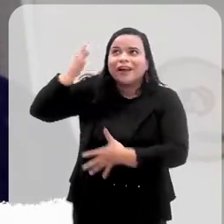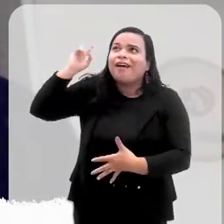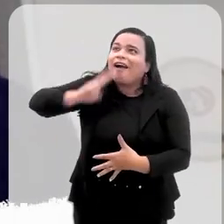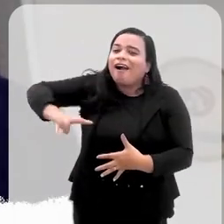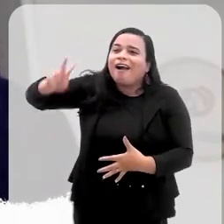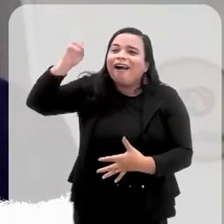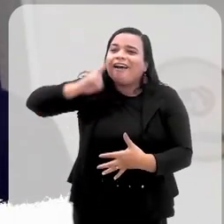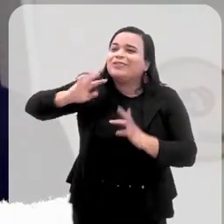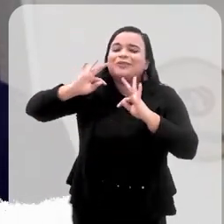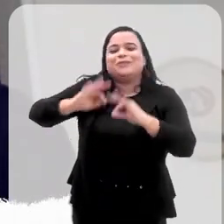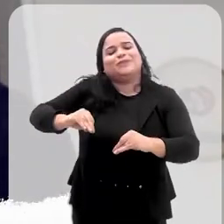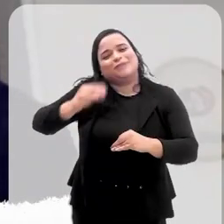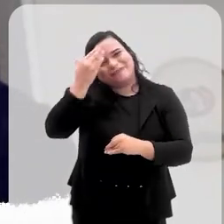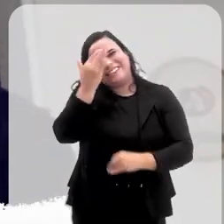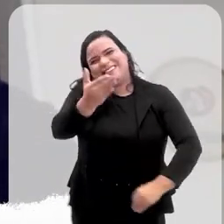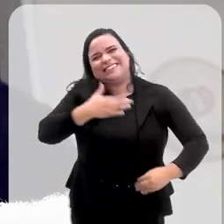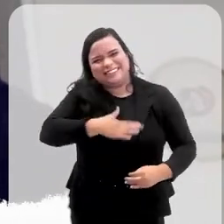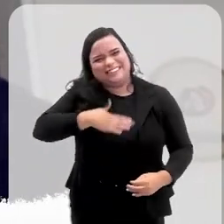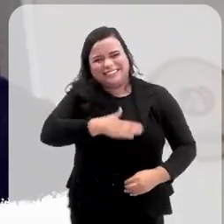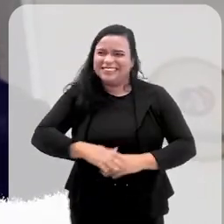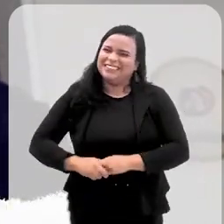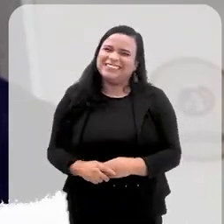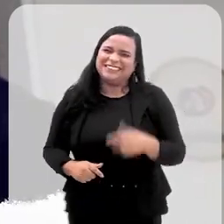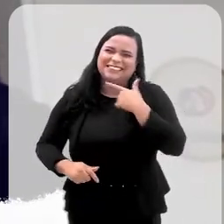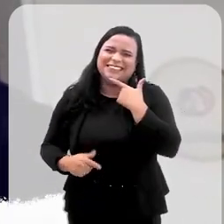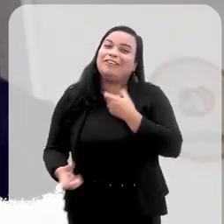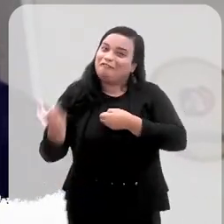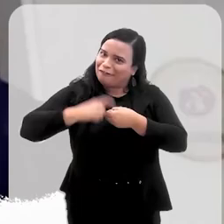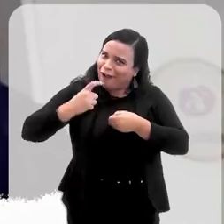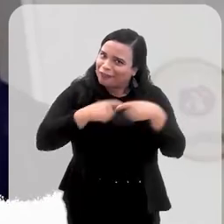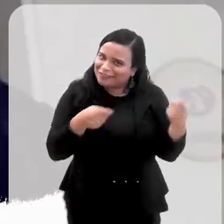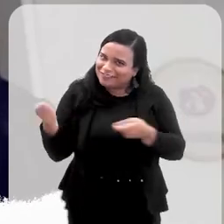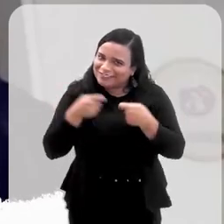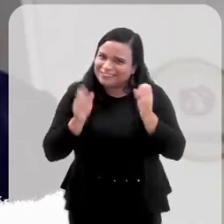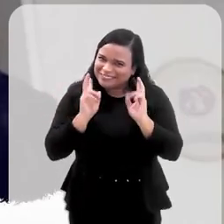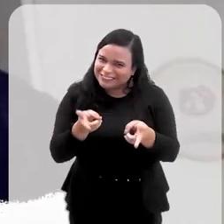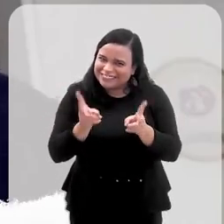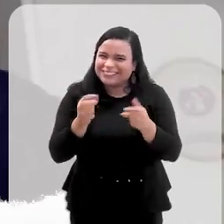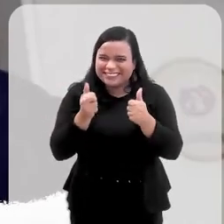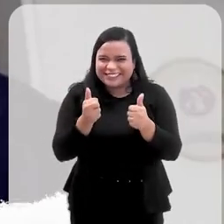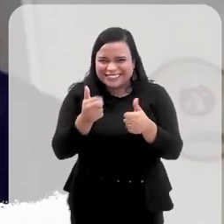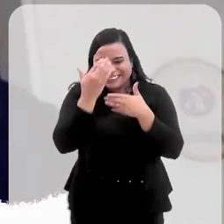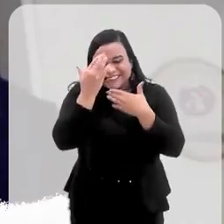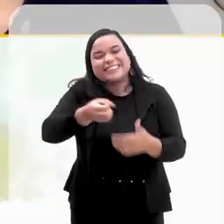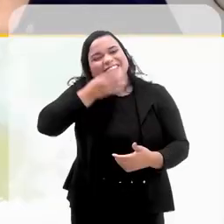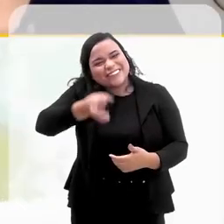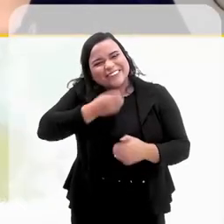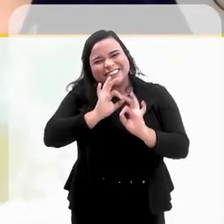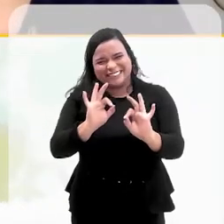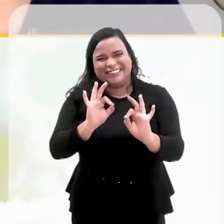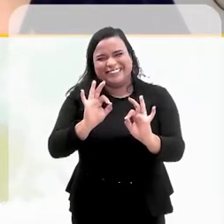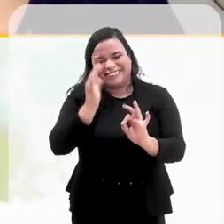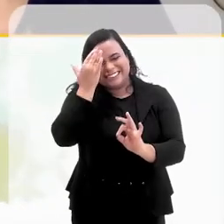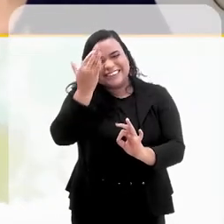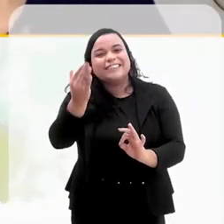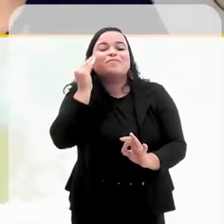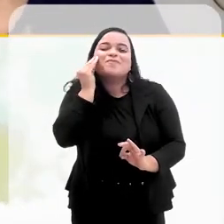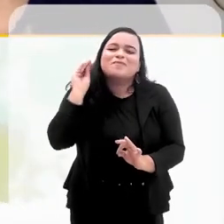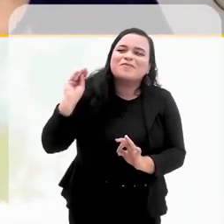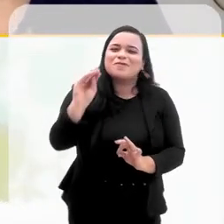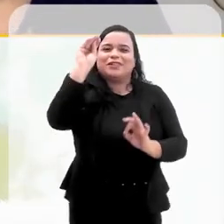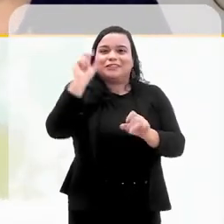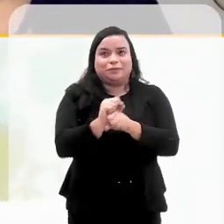essas histórias que relembrei aqui, que são muito importantes. volte sempre para nos contar. Um Obrigada, querida.